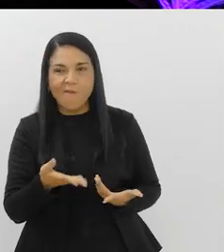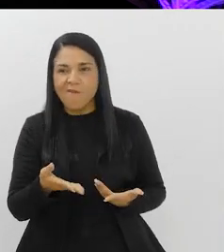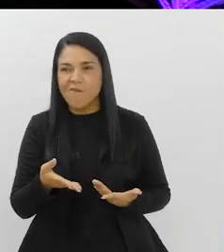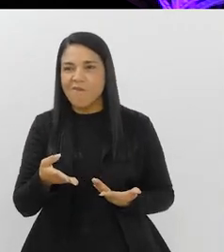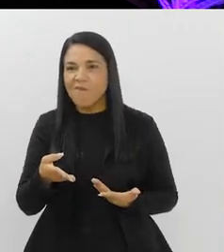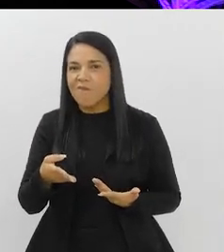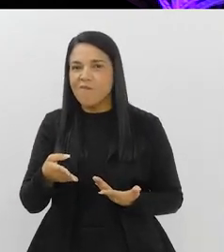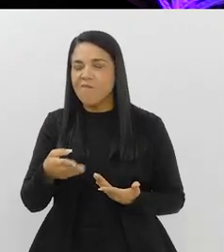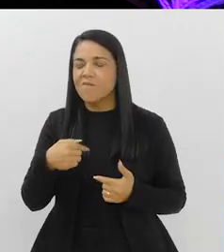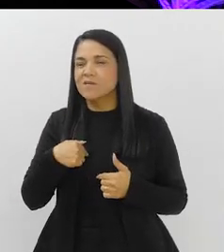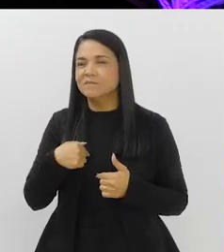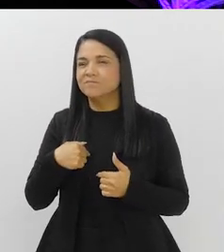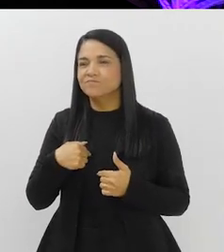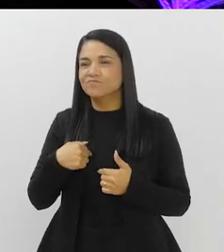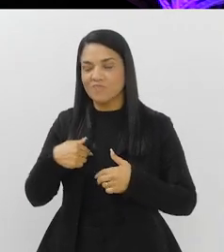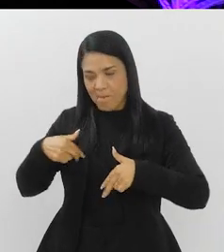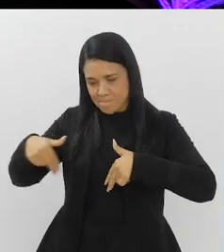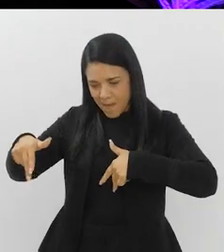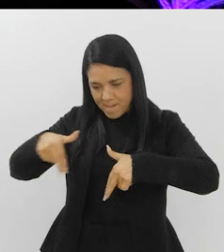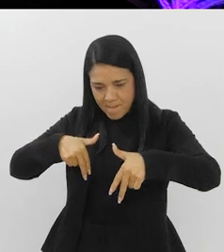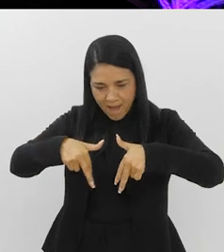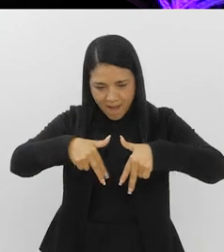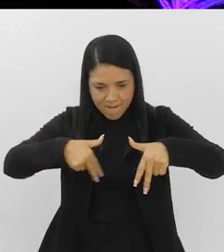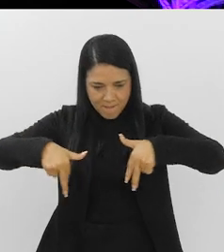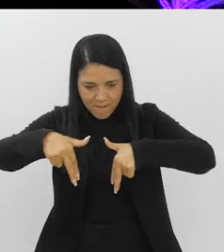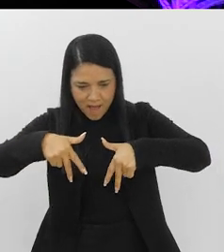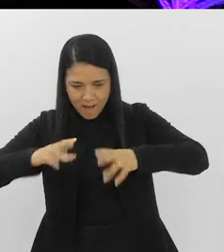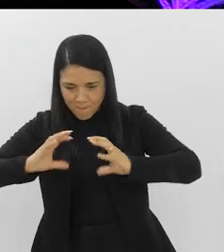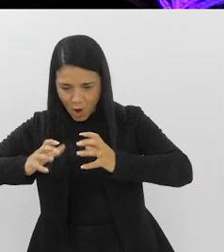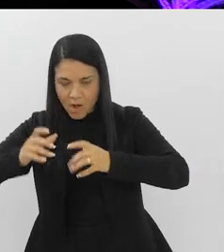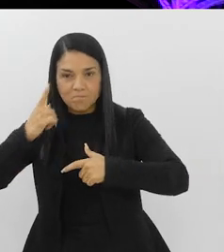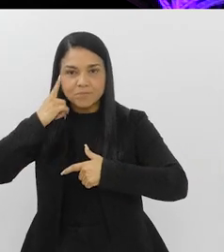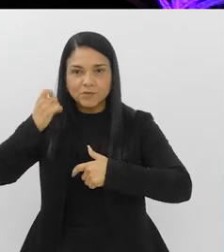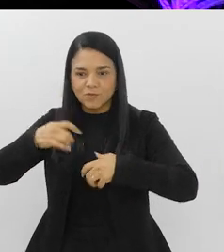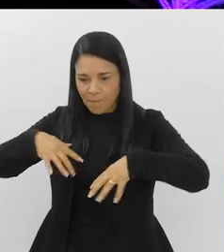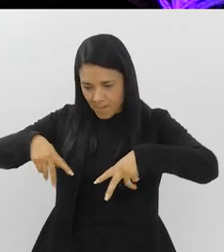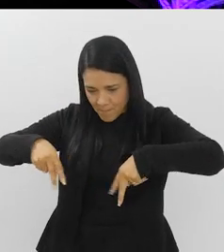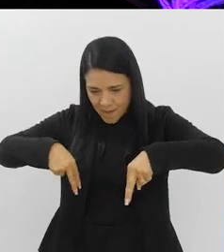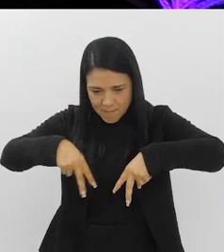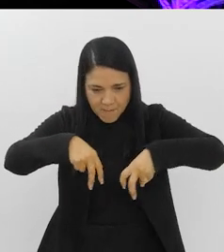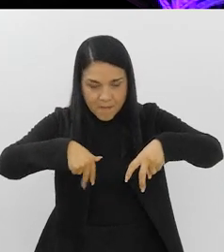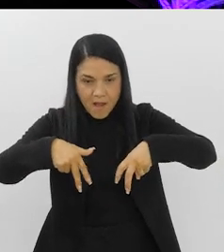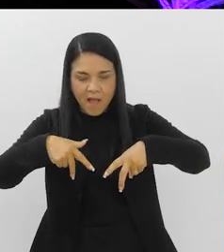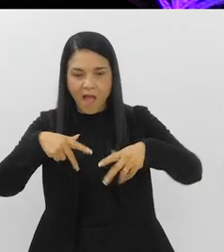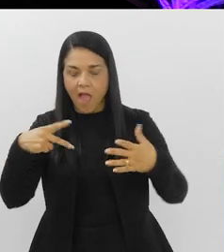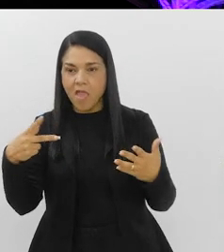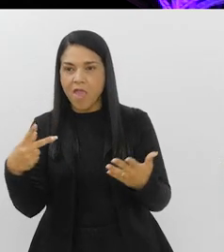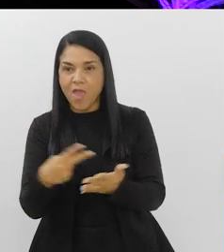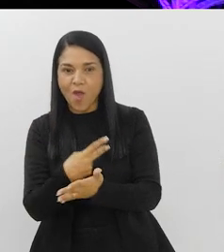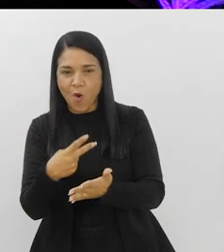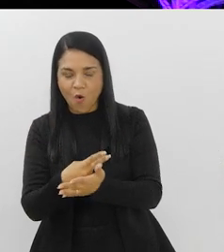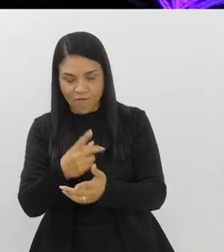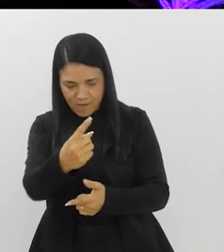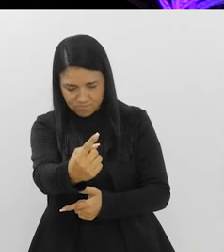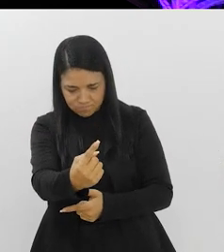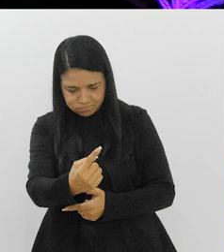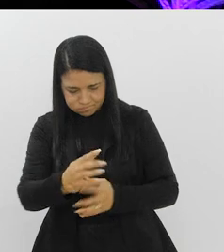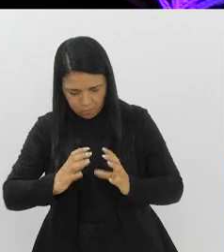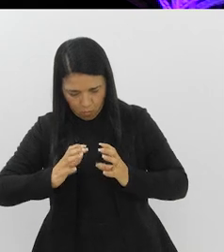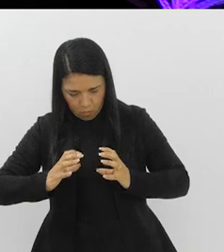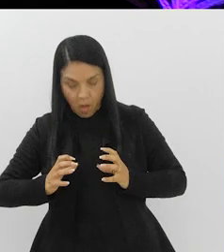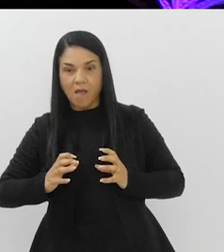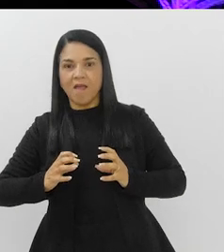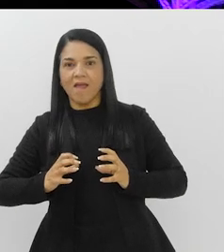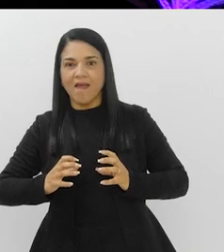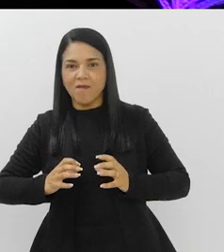tal e aí começaram a fazer Linha de Passe com a minha bola e aí numa dessas alguém errou lá a bola veio na